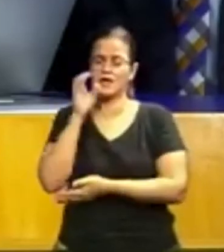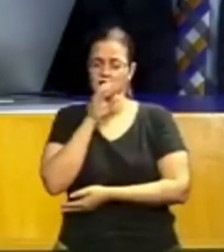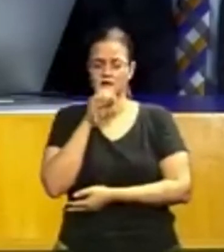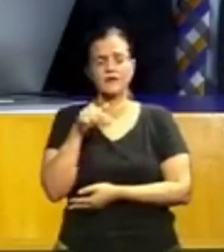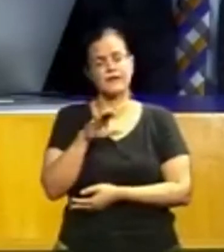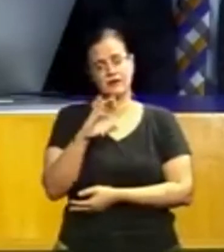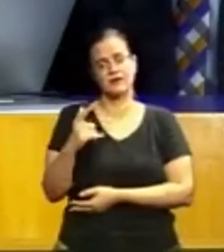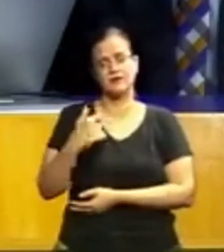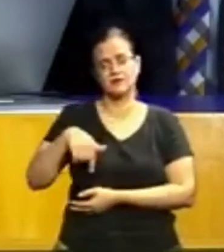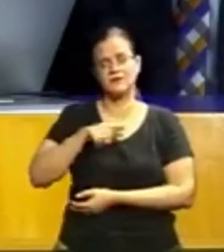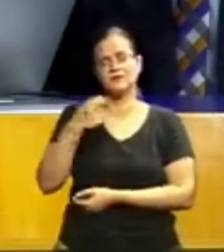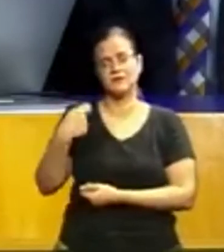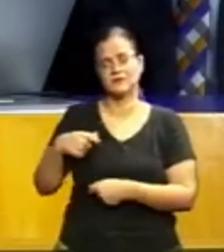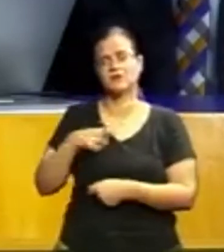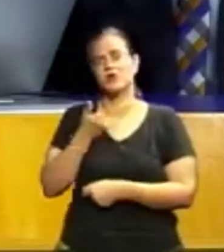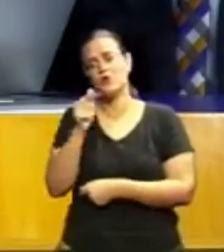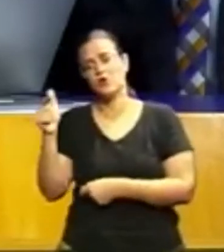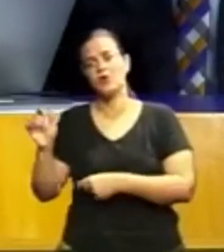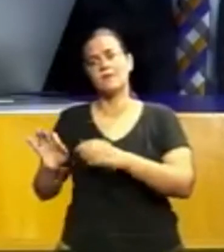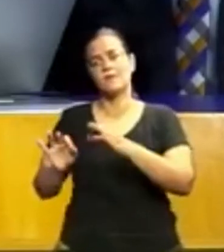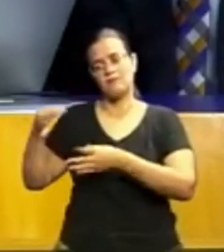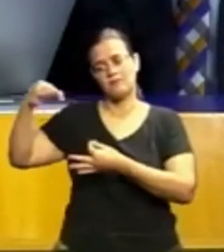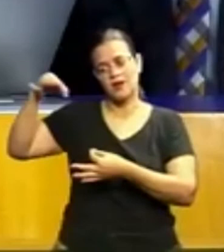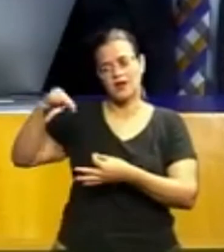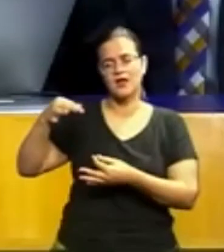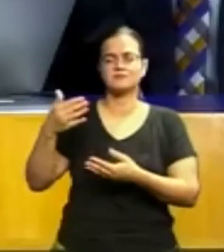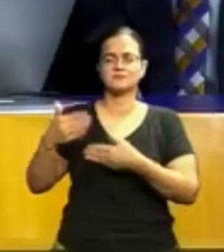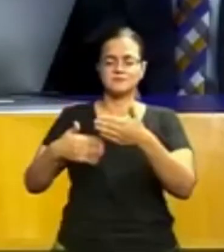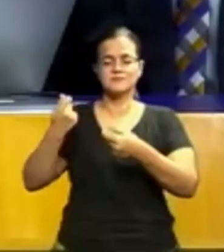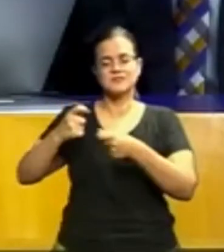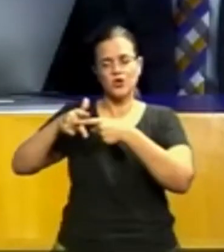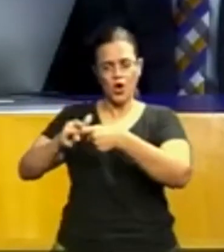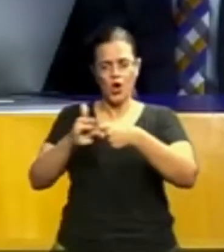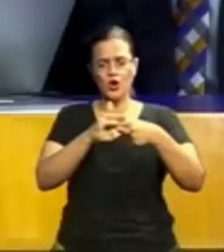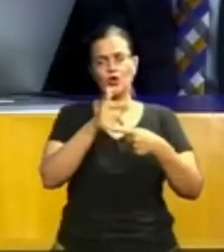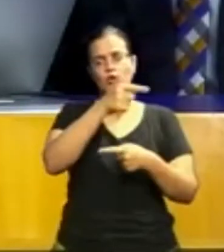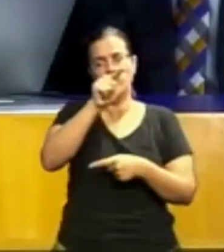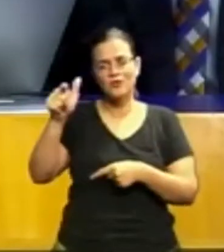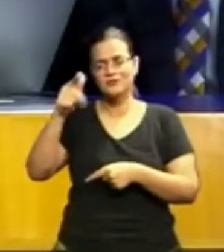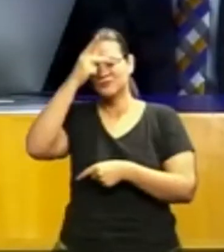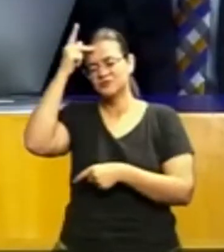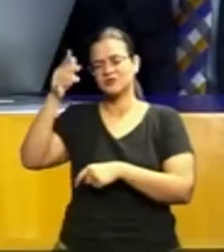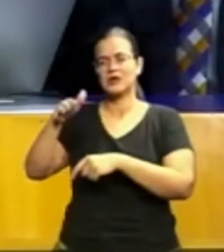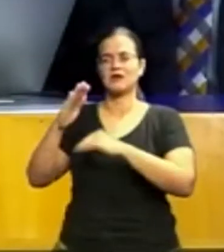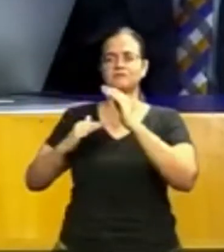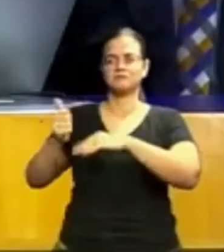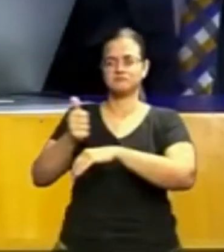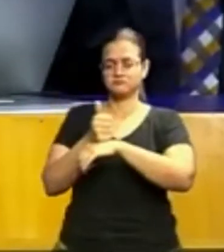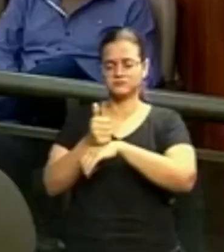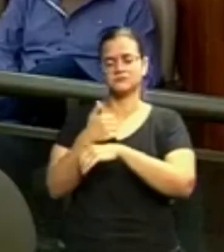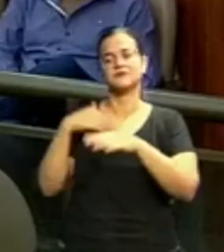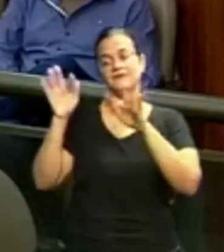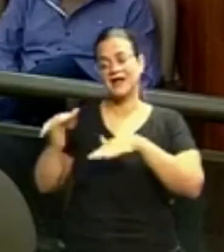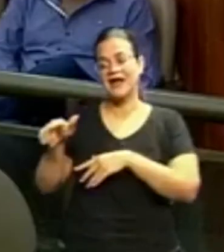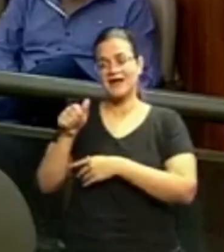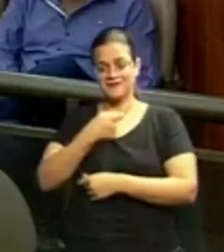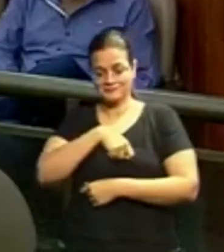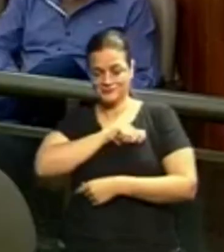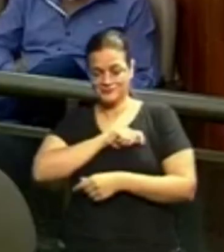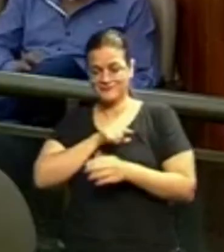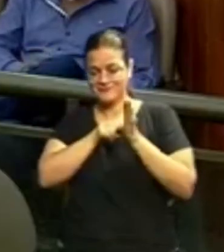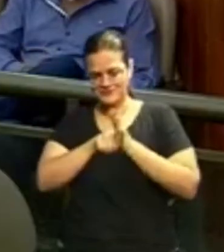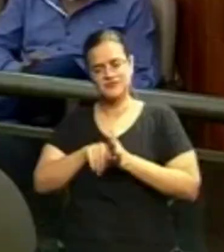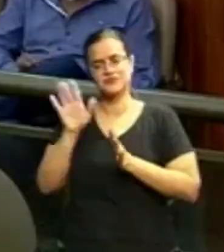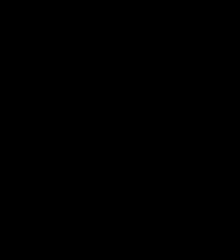e é obviamente nós Ainda temos outros planos de carreira que precisam ser corrigidos de outras categorias Ficamos felizes pelos auditores já serem